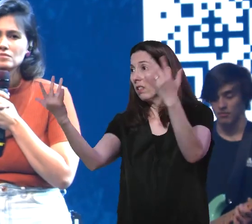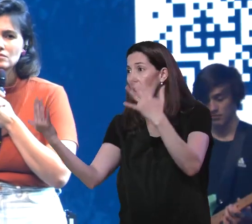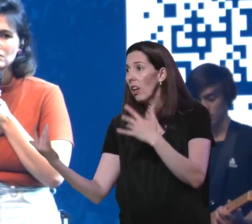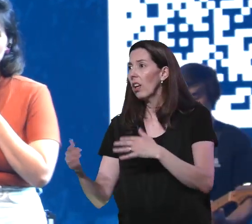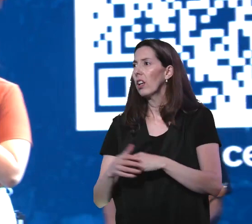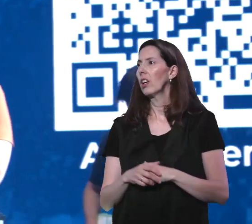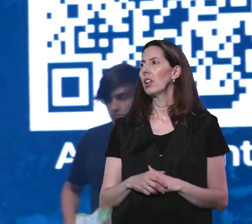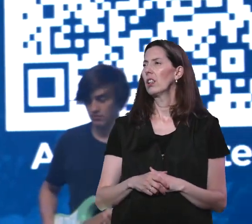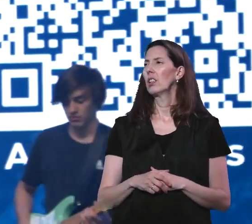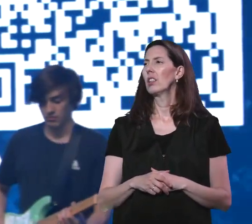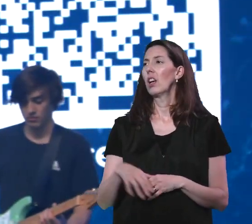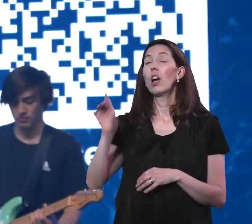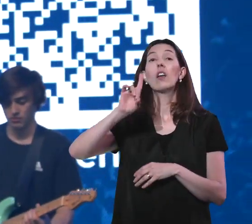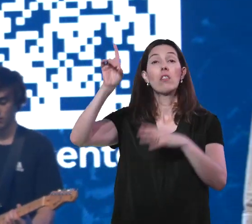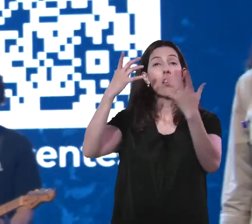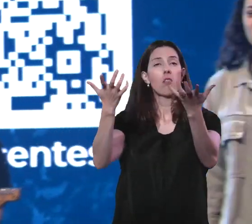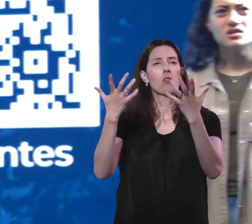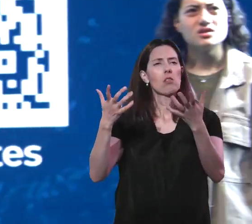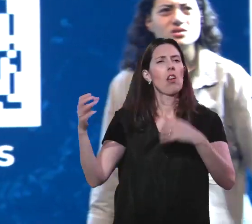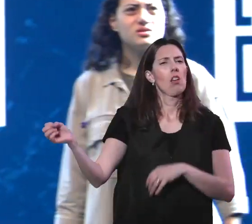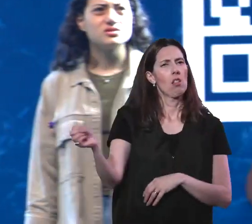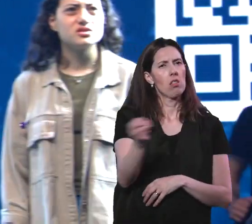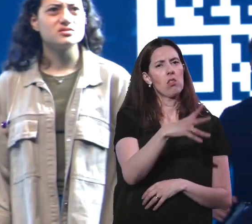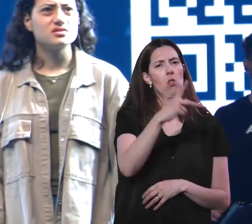Deus quer fazer algo novo hoje.